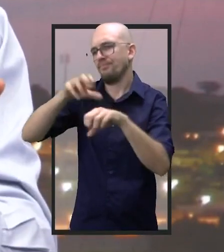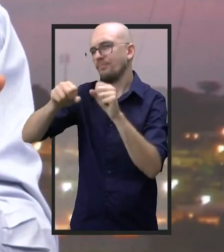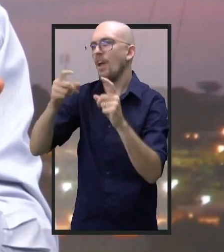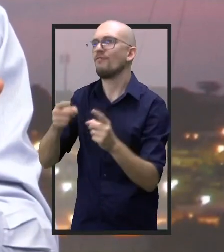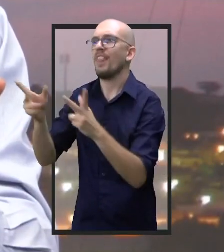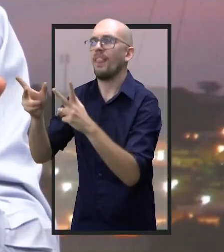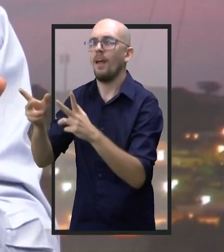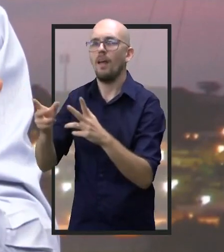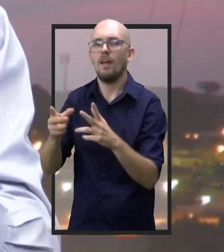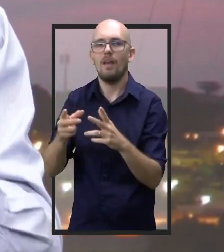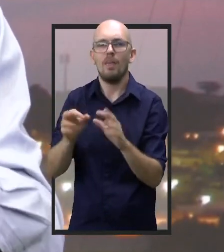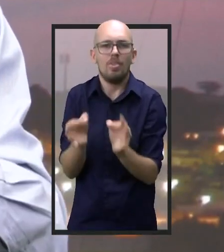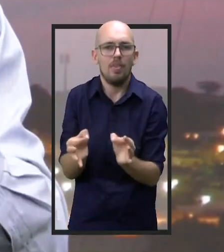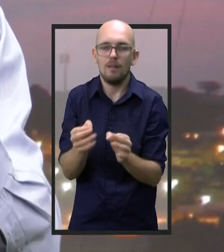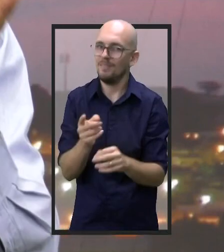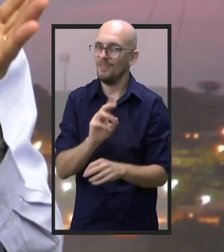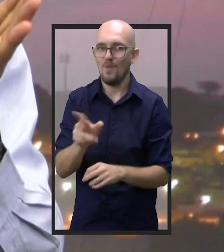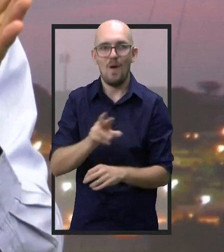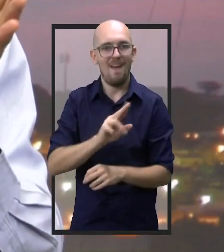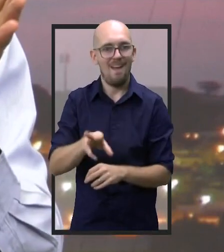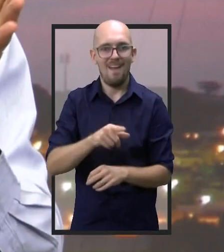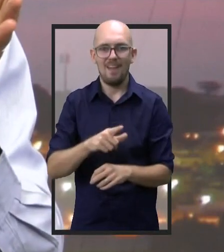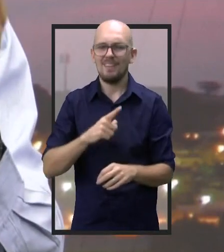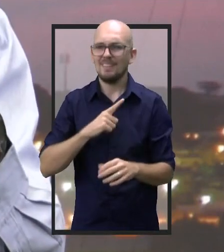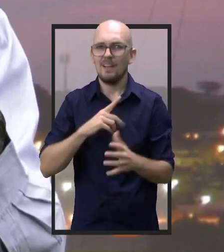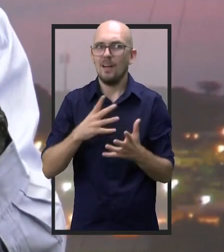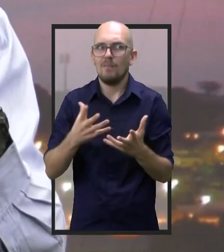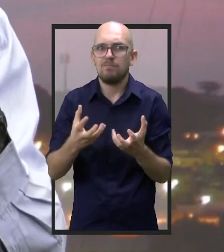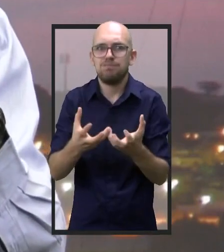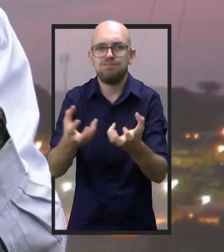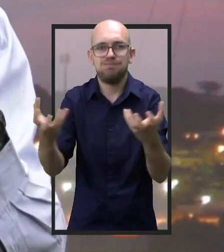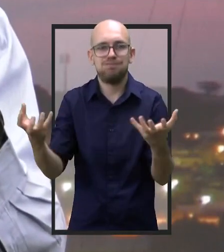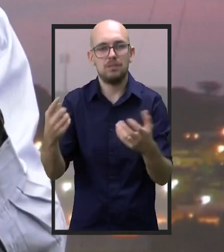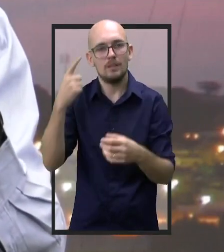isso não funciona. Nesse nível de grandeza,